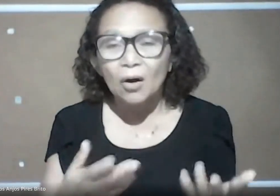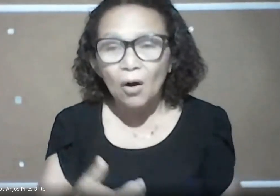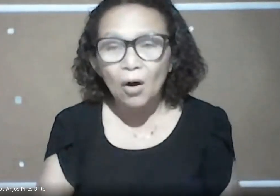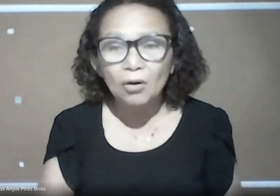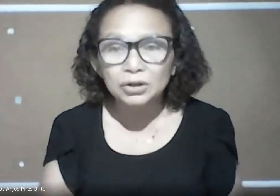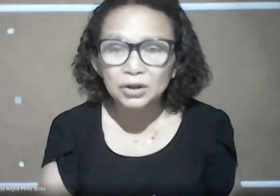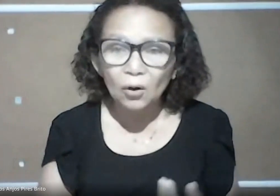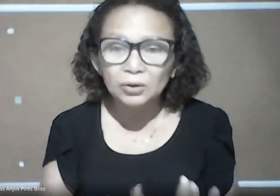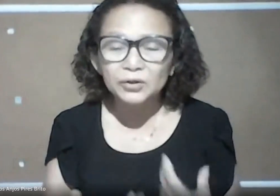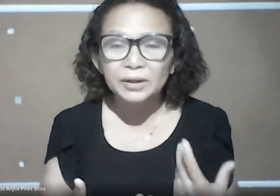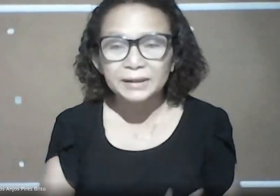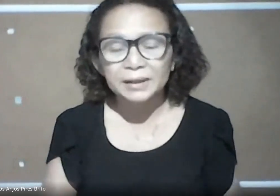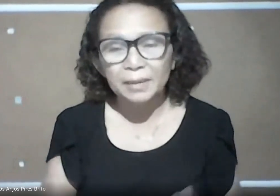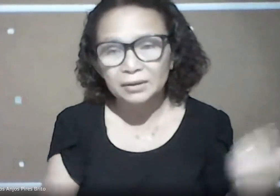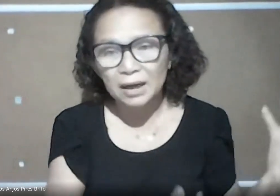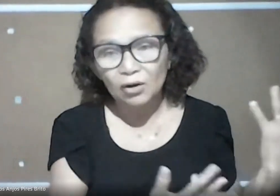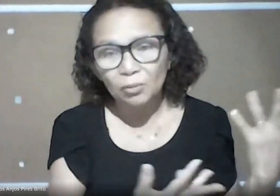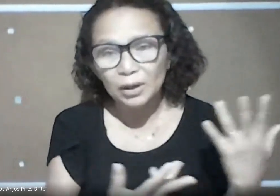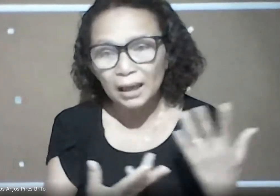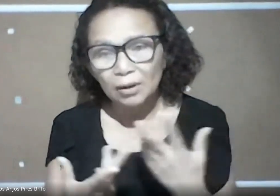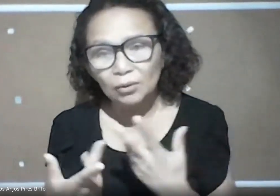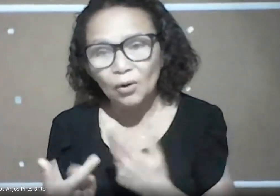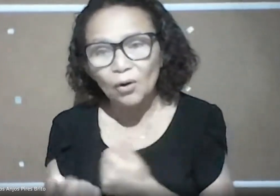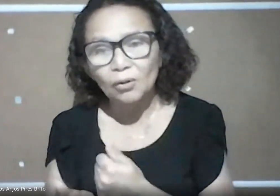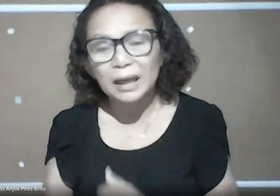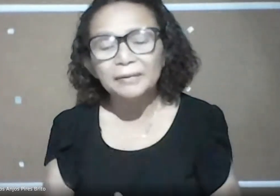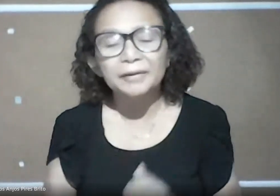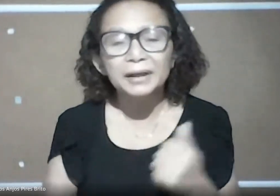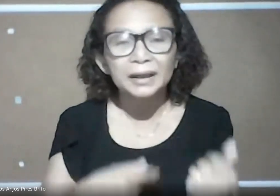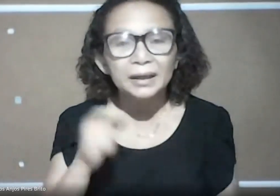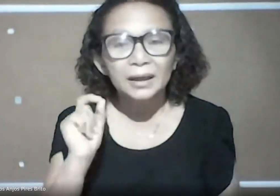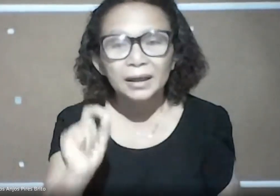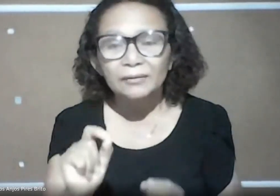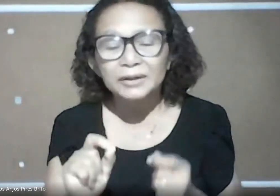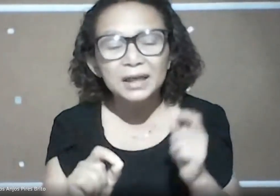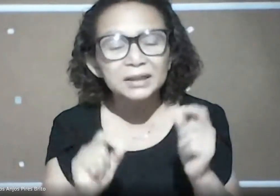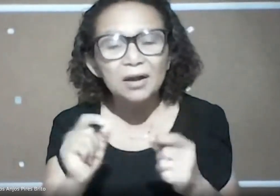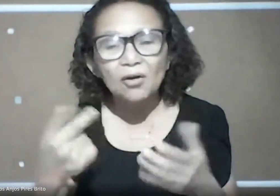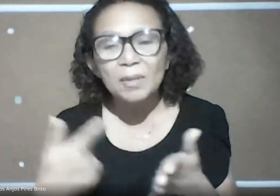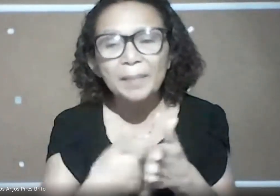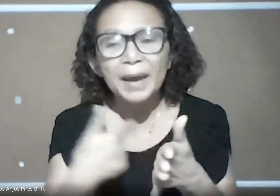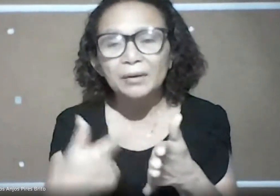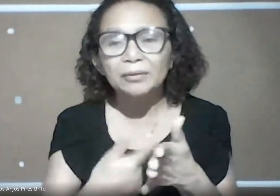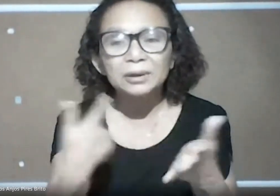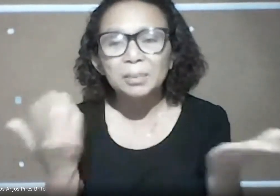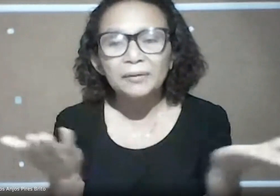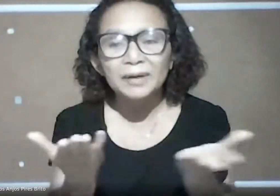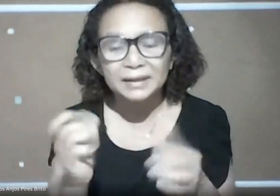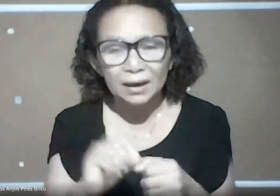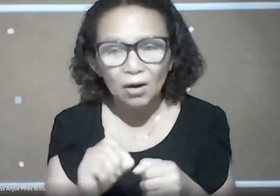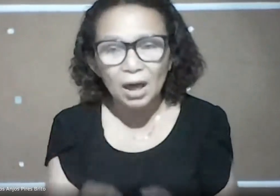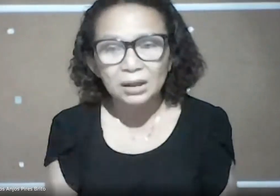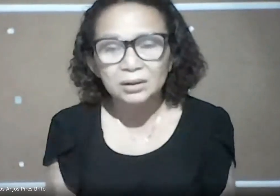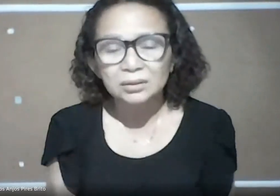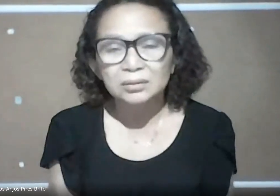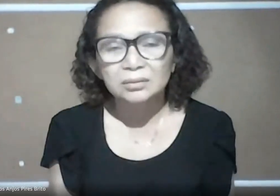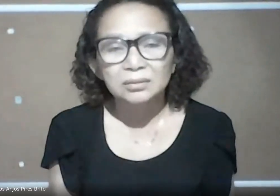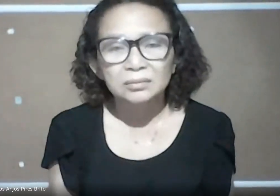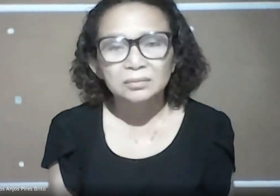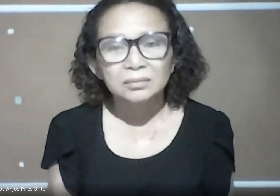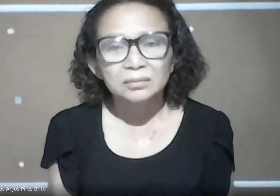Libras, ou de outros conhecimentos acumulados ao longo da vida. Vocês têm alguma pergunta para fazer